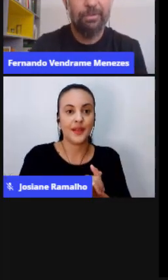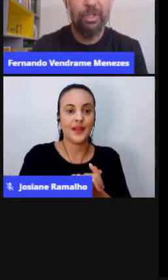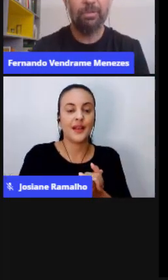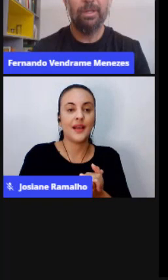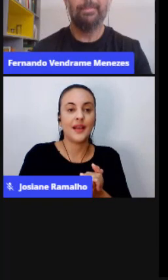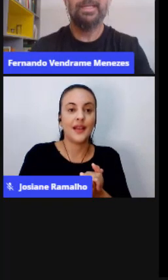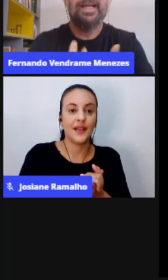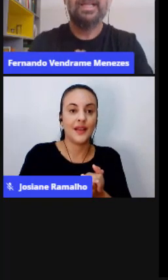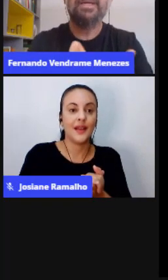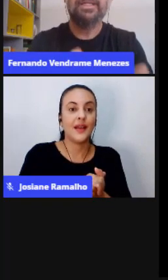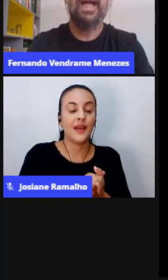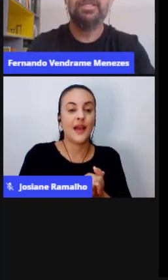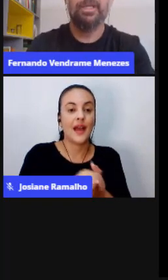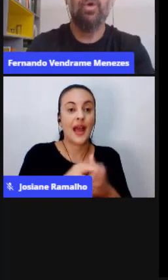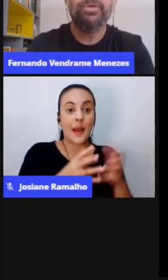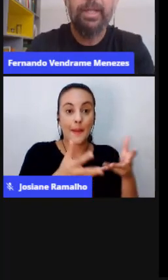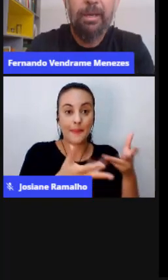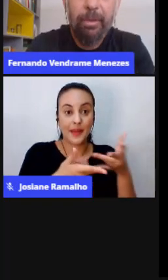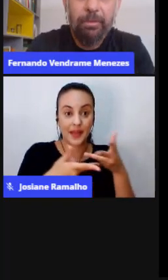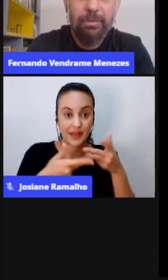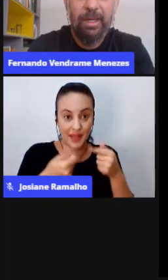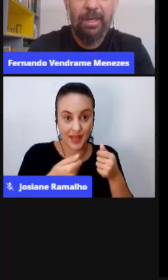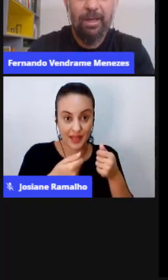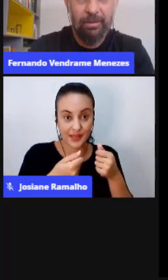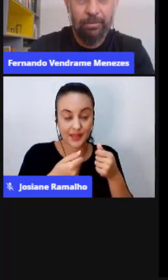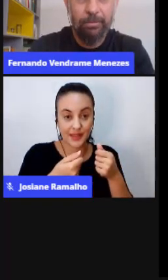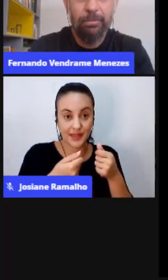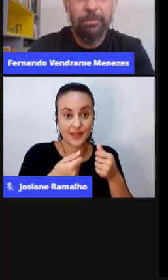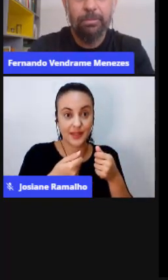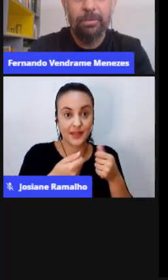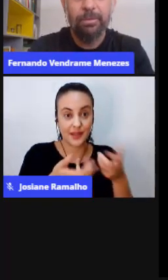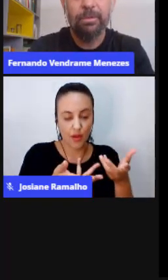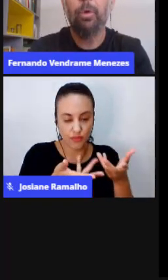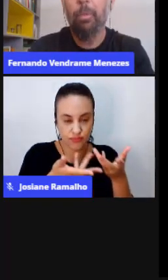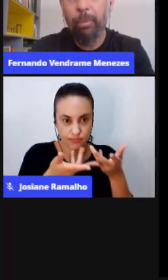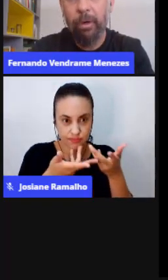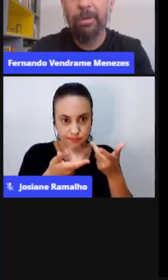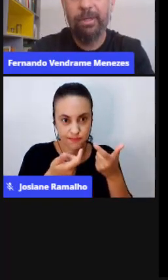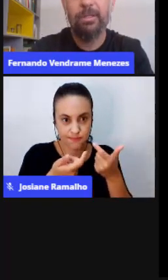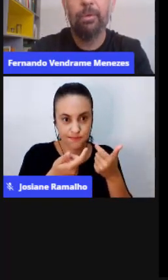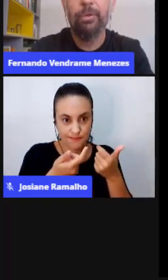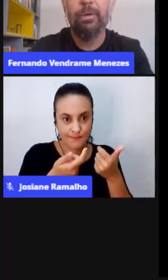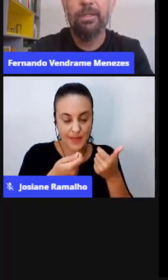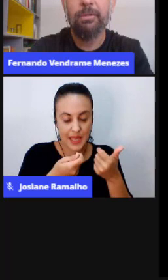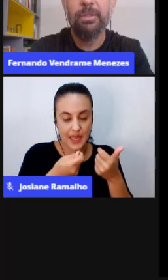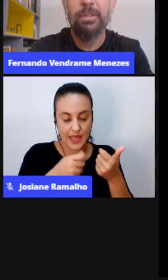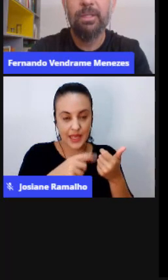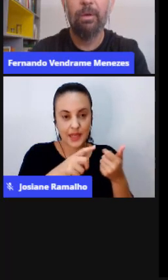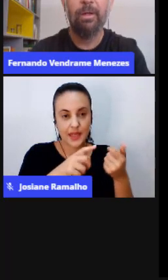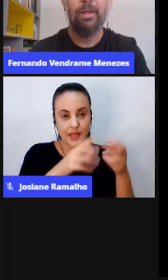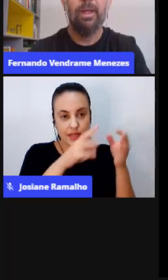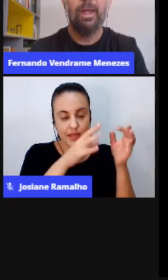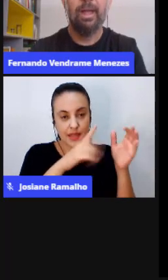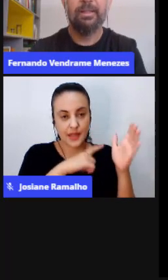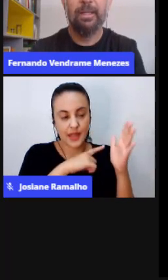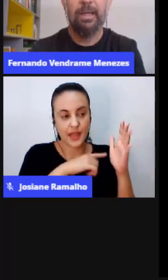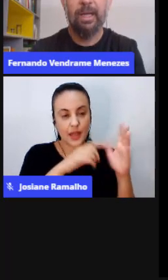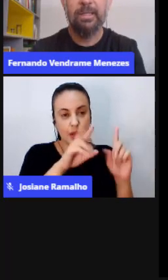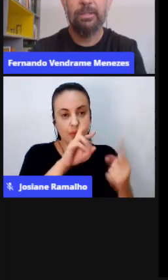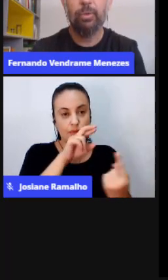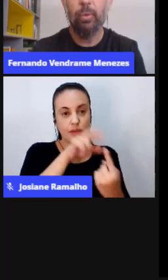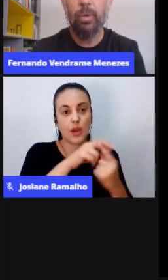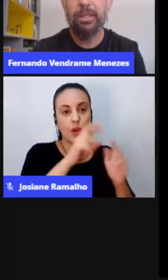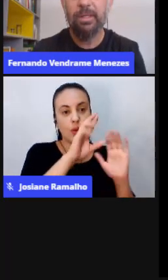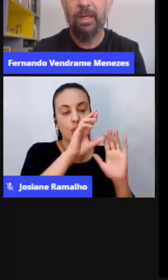ele não é dividido, mas as habilidades que contemplam, que compõem o referencial curricular circunstancial, ela